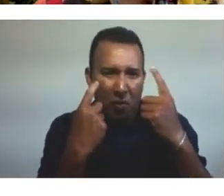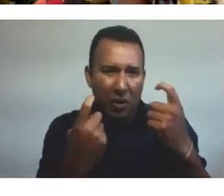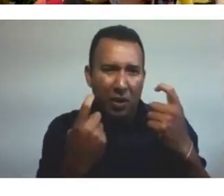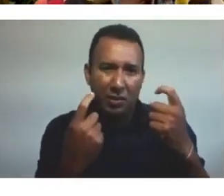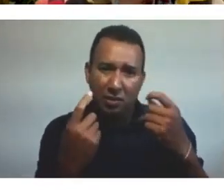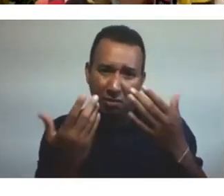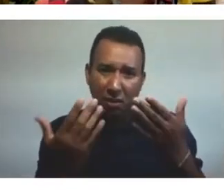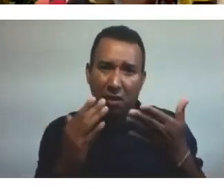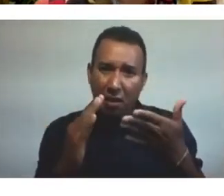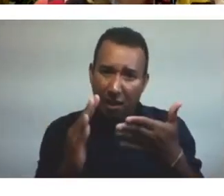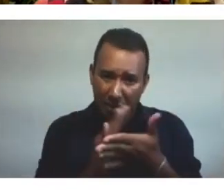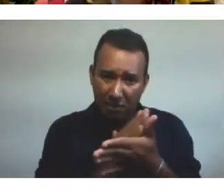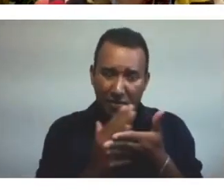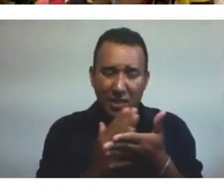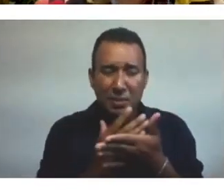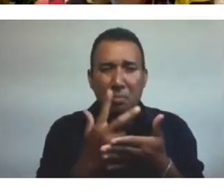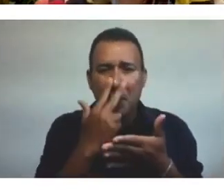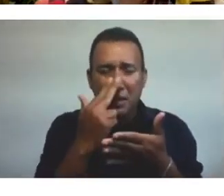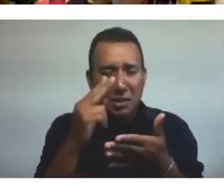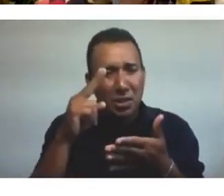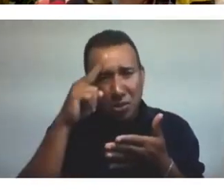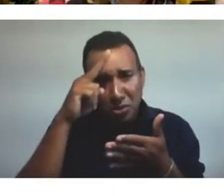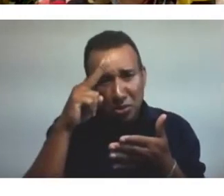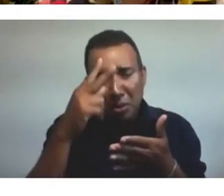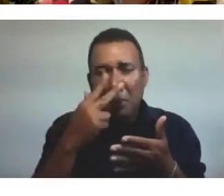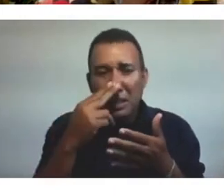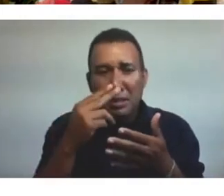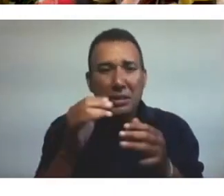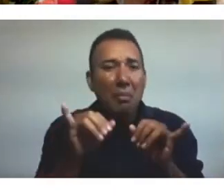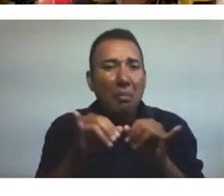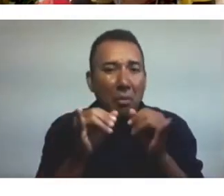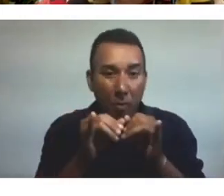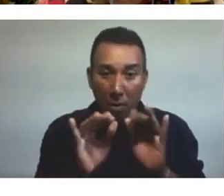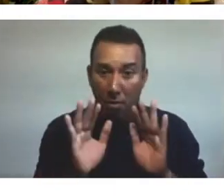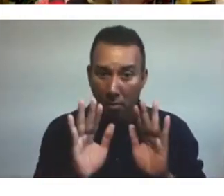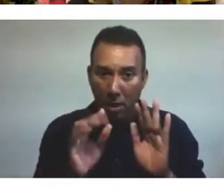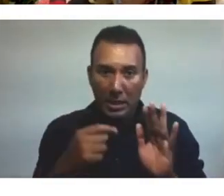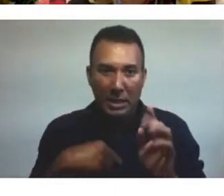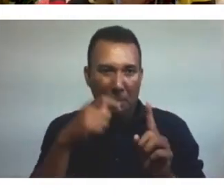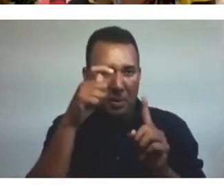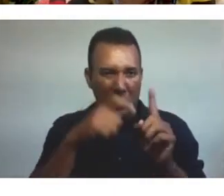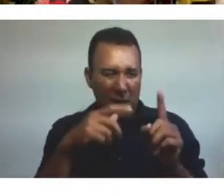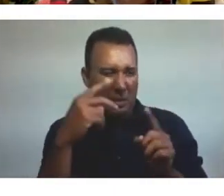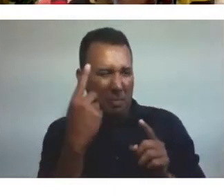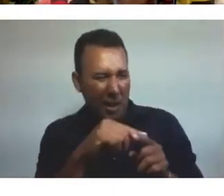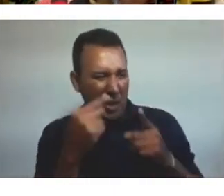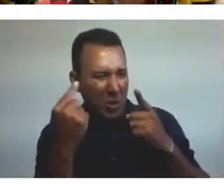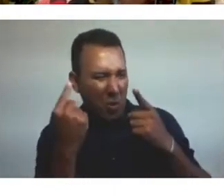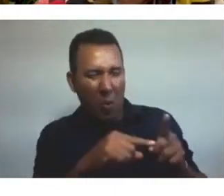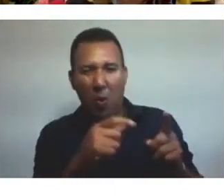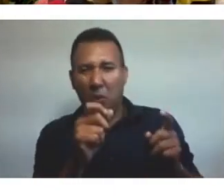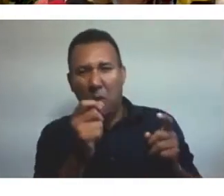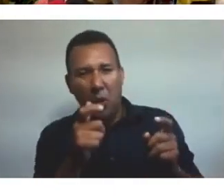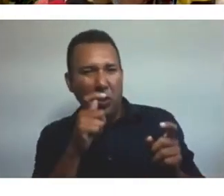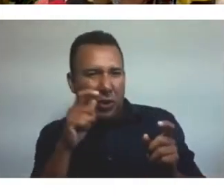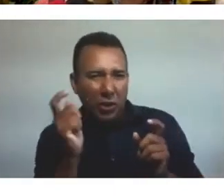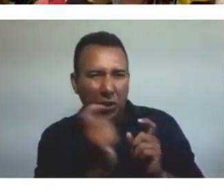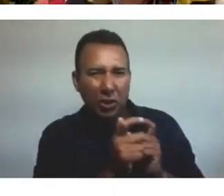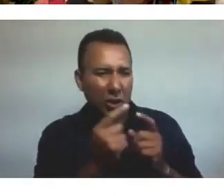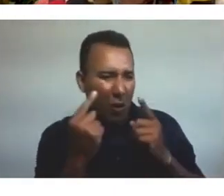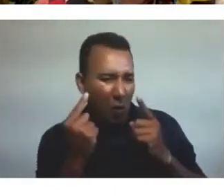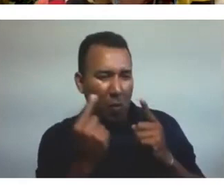uma história muito inocente, né, mas o personagem um bate no outro, um xinga o outro.